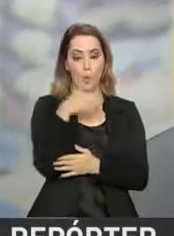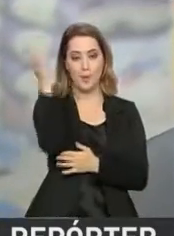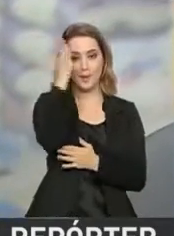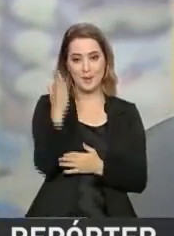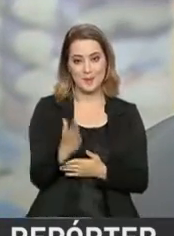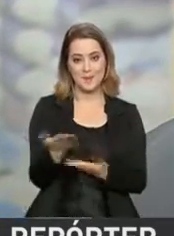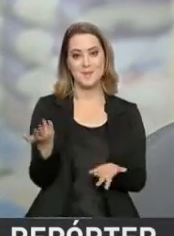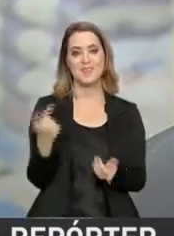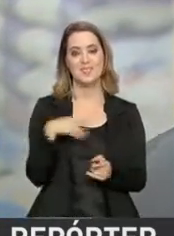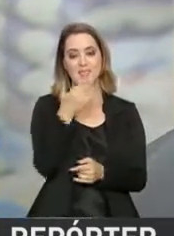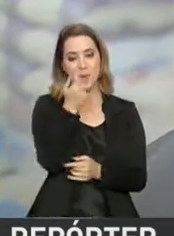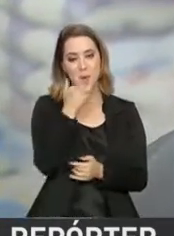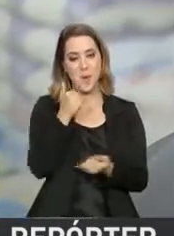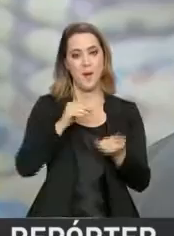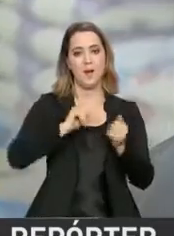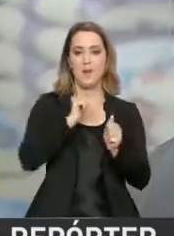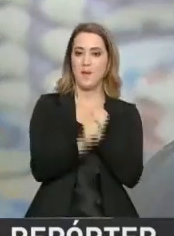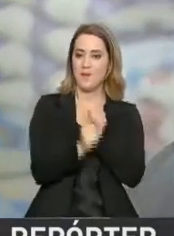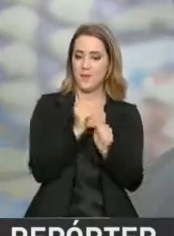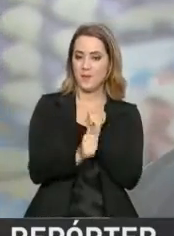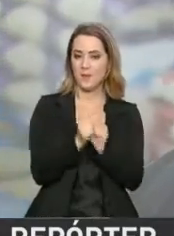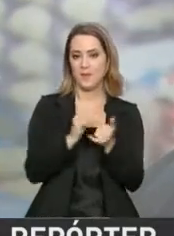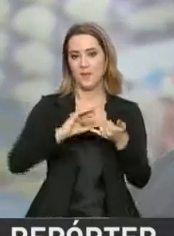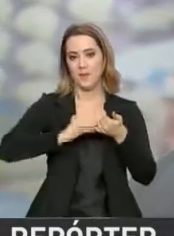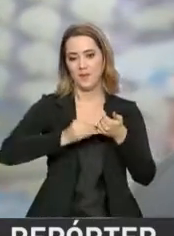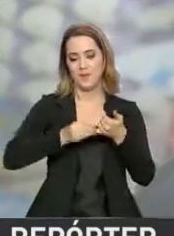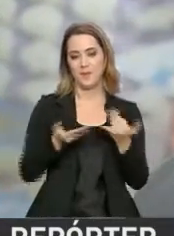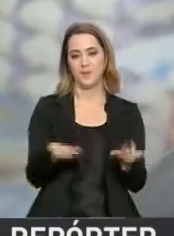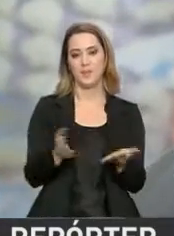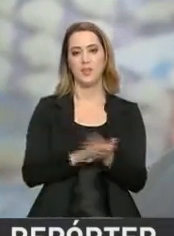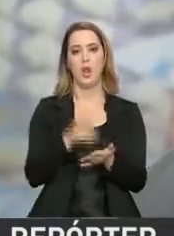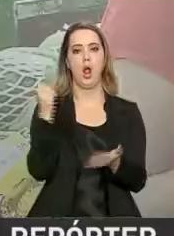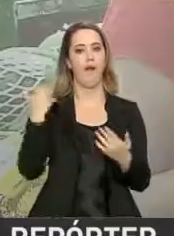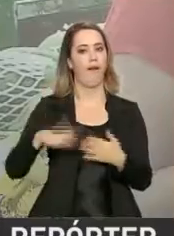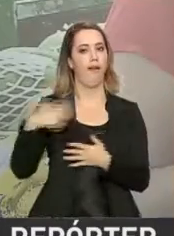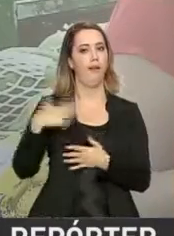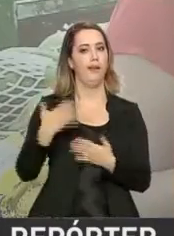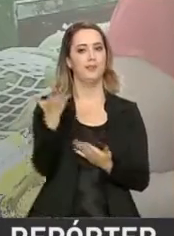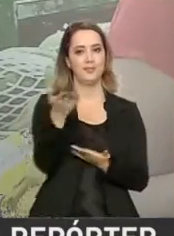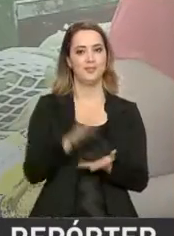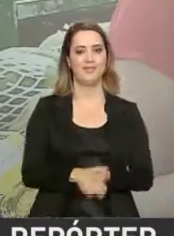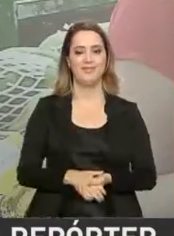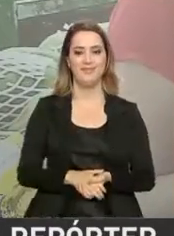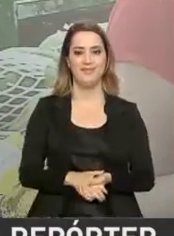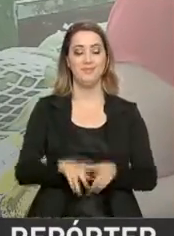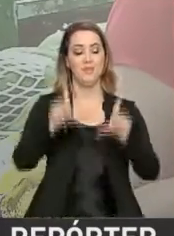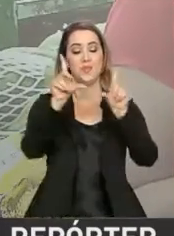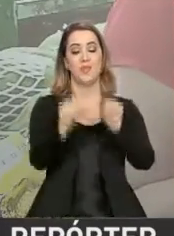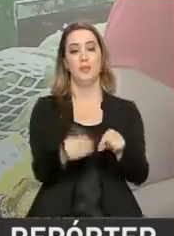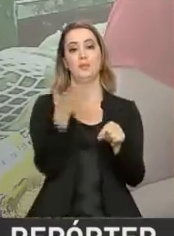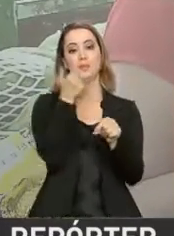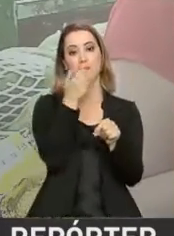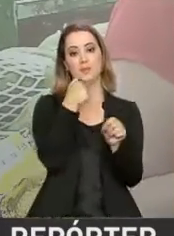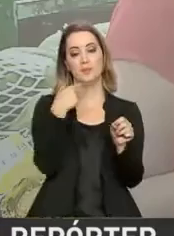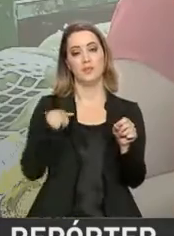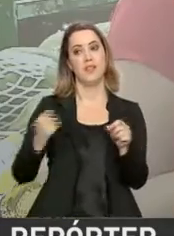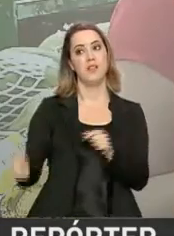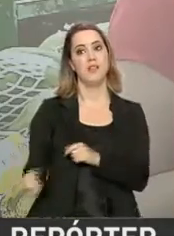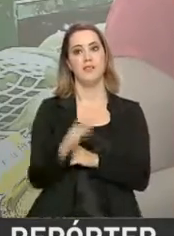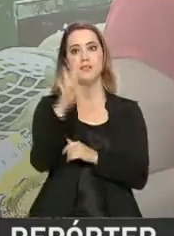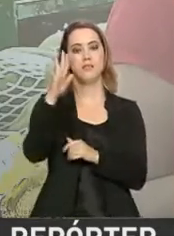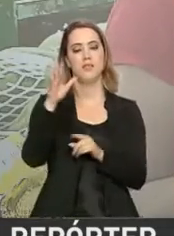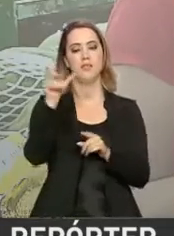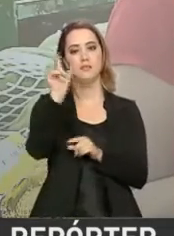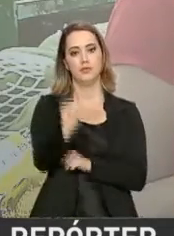brasileiro come o arroz e o feijão. E o feijão não estava dando para comprar. Estava muito caro. A queda no preço dos alimentos fez a inflação perder a